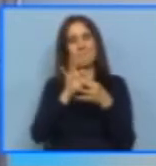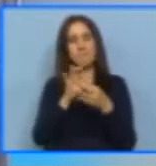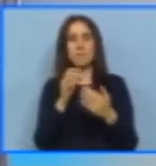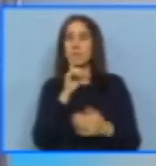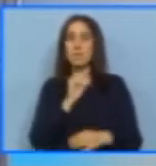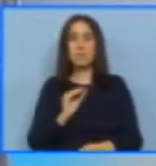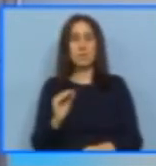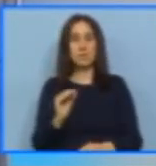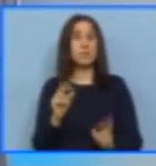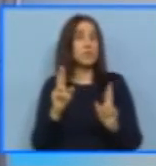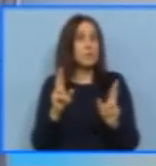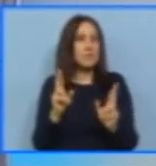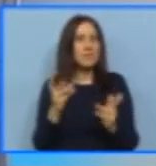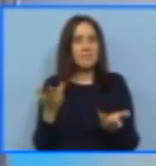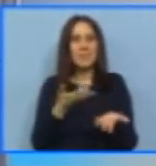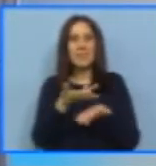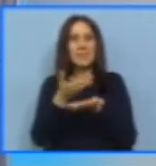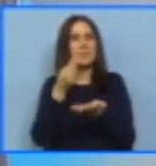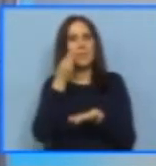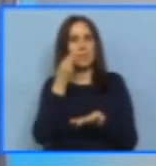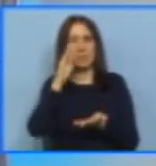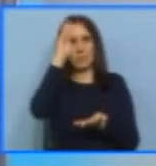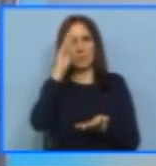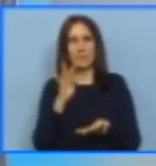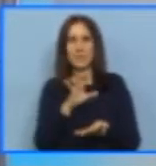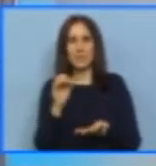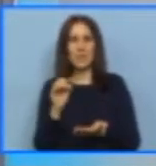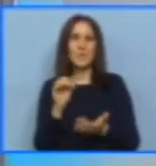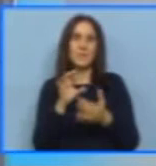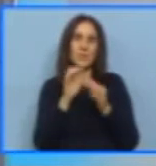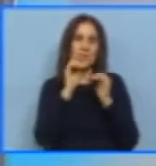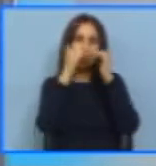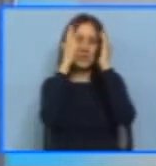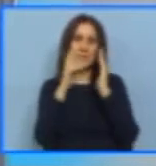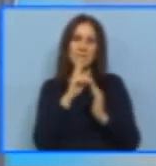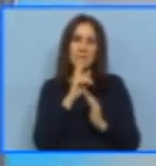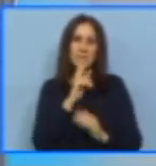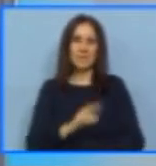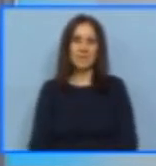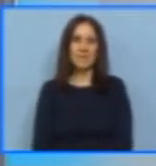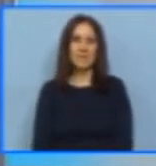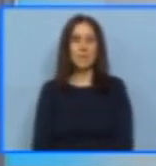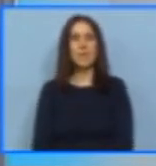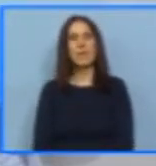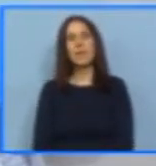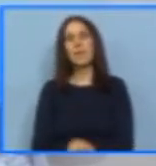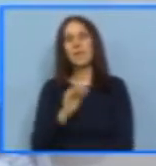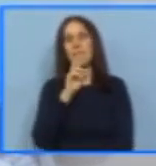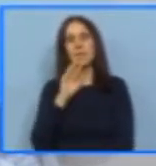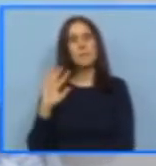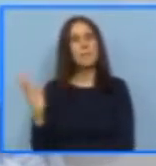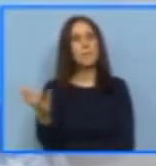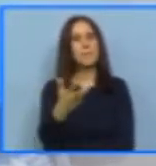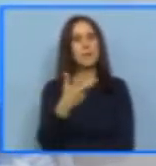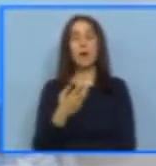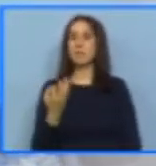é que será a relação do Papa Francisco com Nossa Senhora de Fátima. E conhecendo o ambiente de Fátima, os peregrinos, a